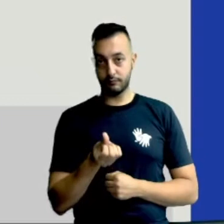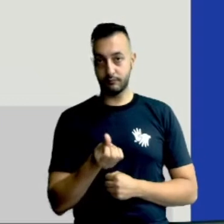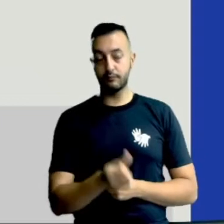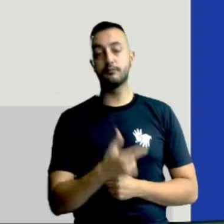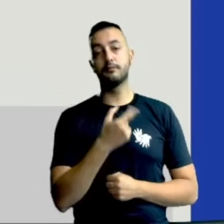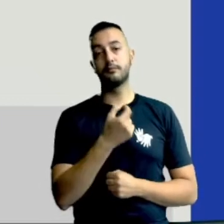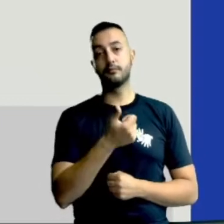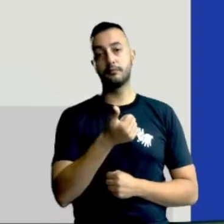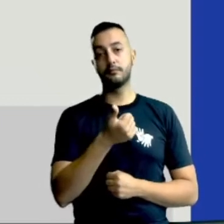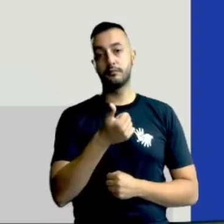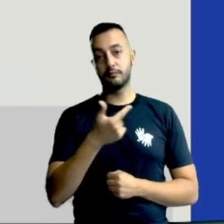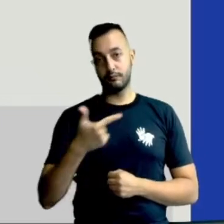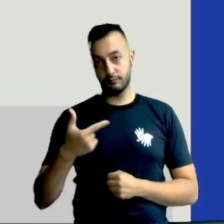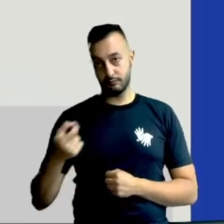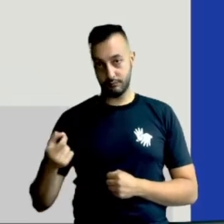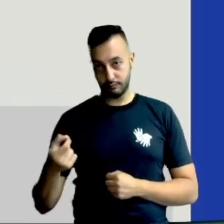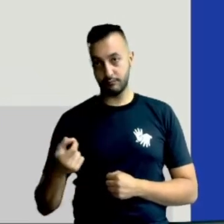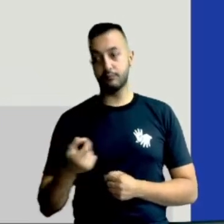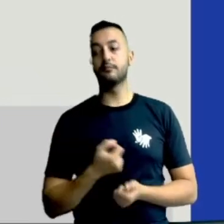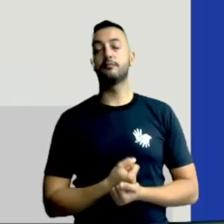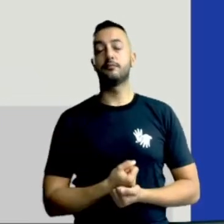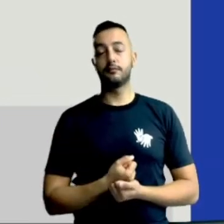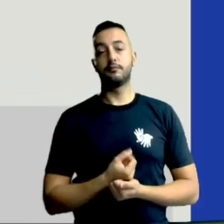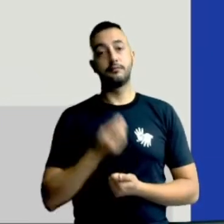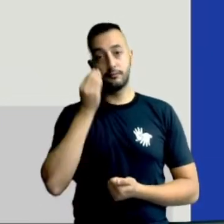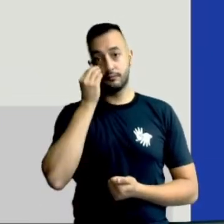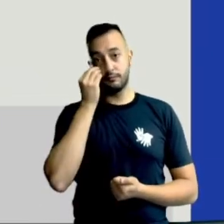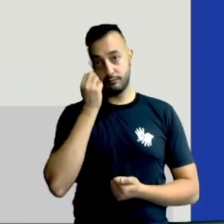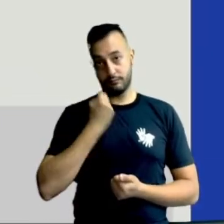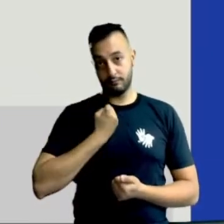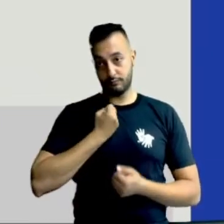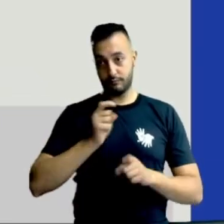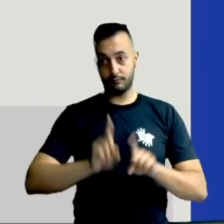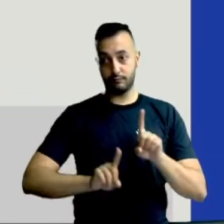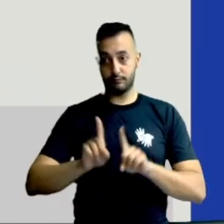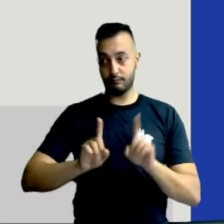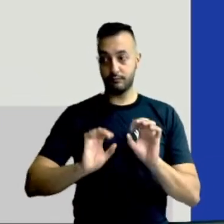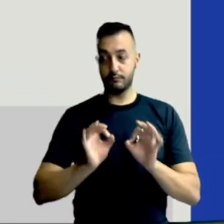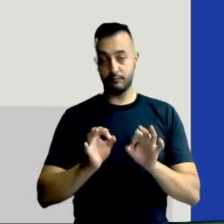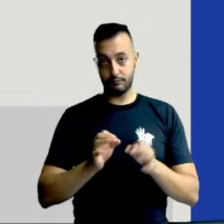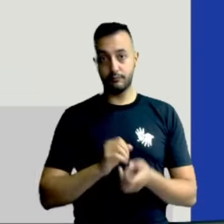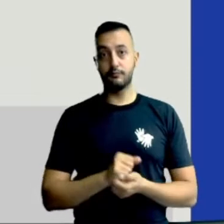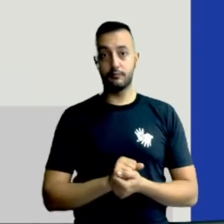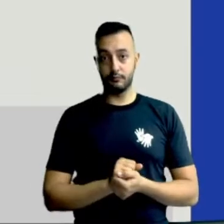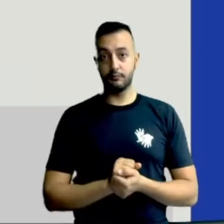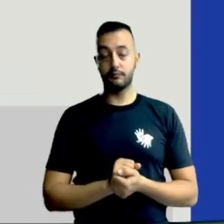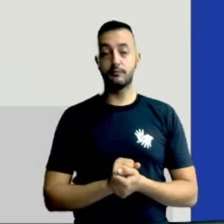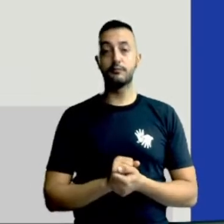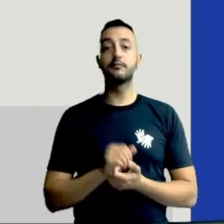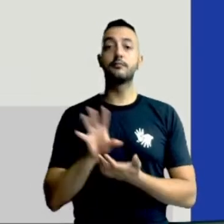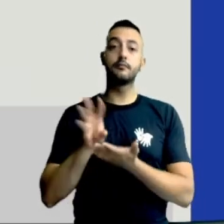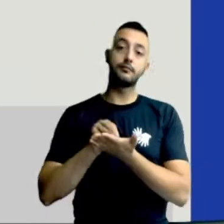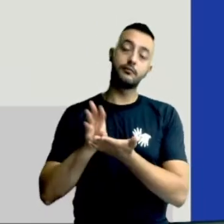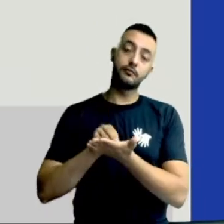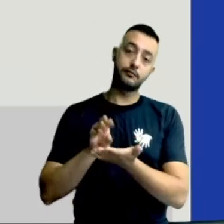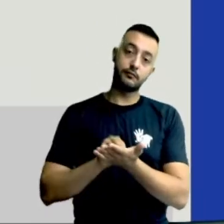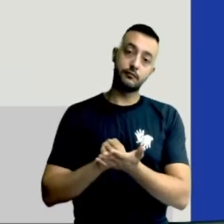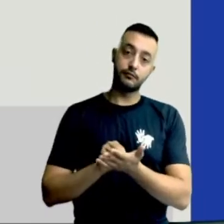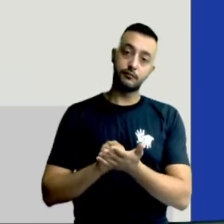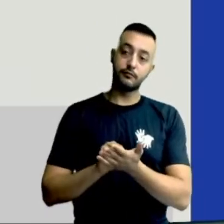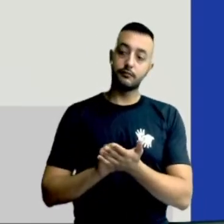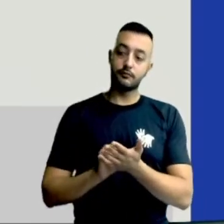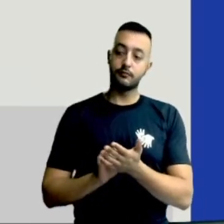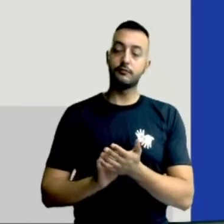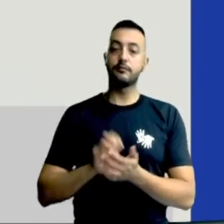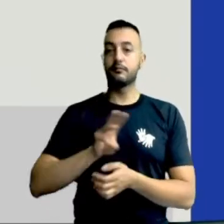2016 e 2020. Então, vamos ver os dados, tá certo? Esses dados foram coletados, certo?